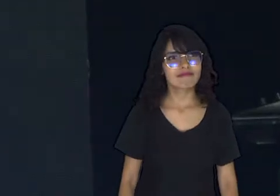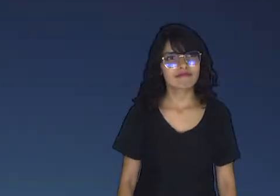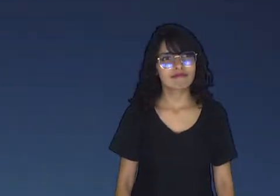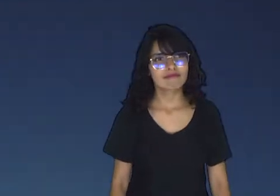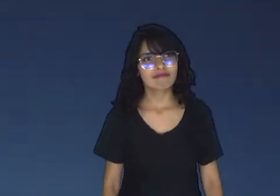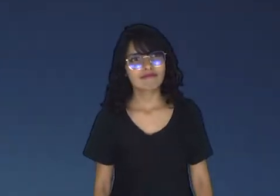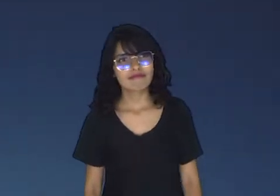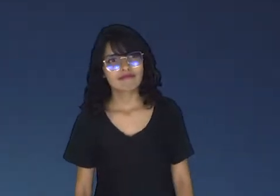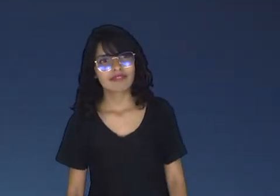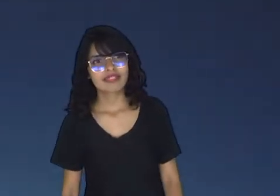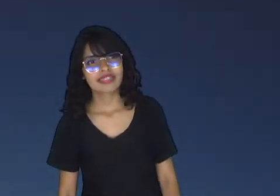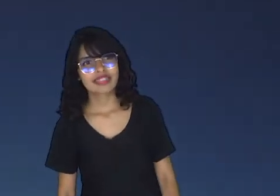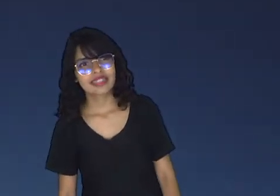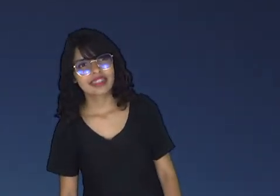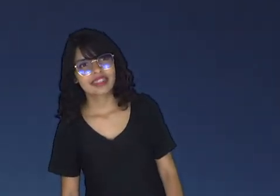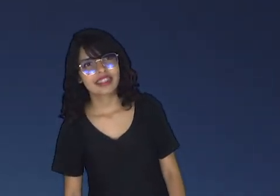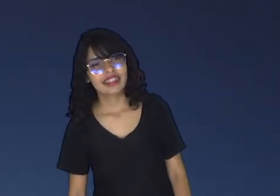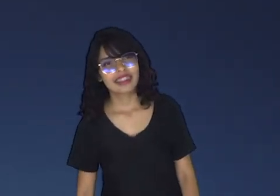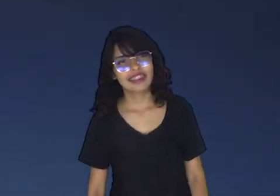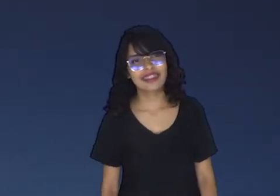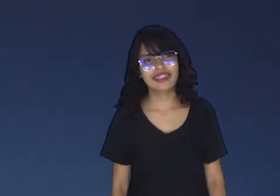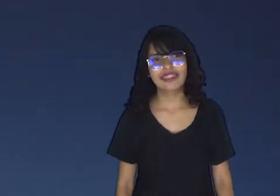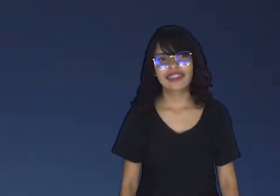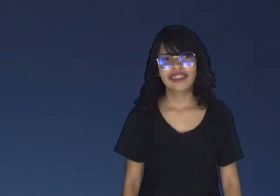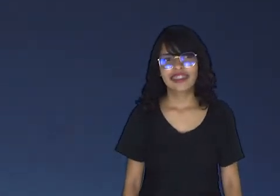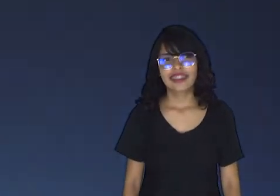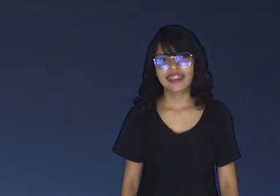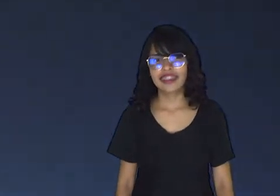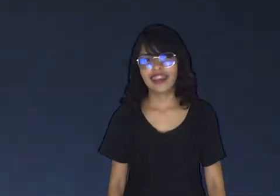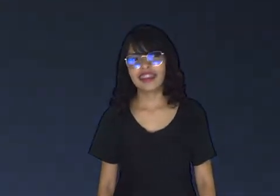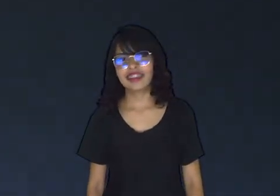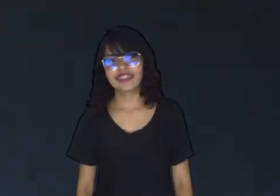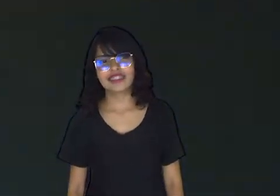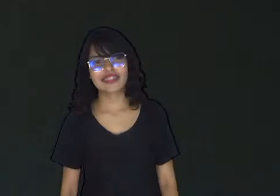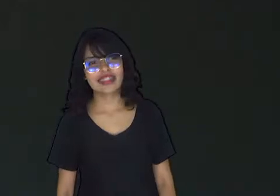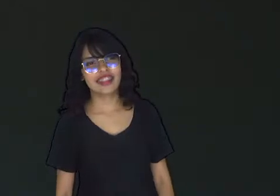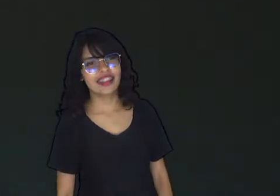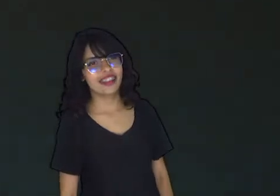embora. A gente cantou nova hoje, tá bom? O pessoal da letra ajuda a gente aí.